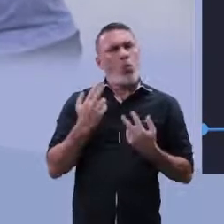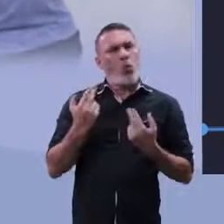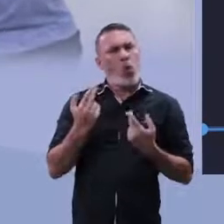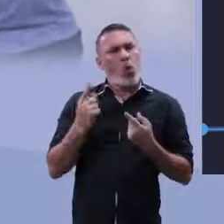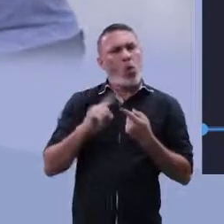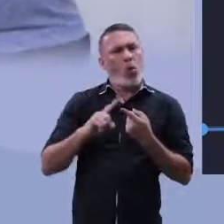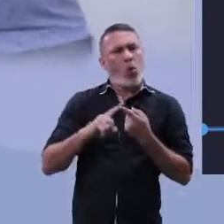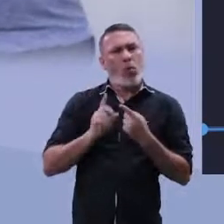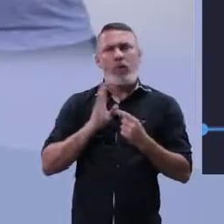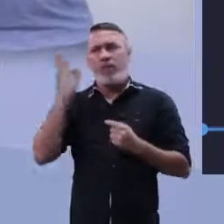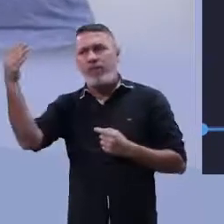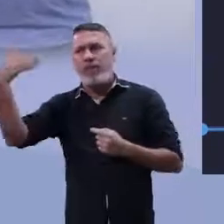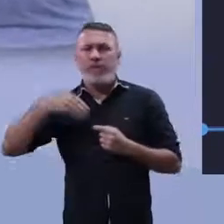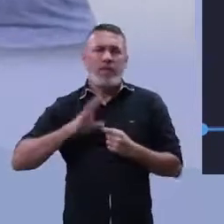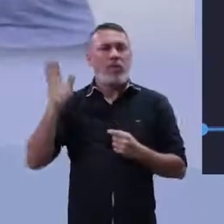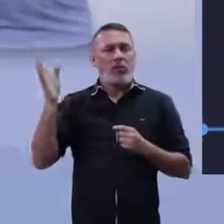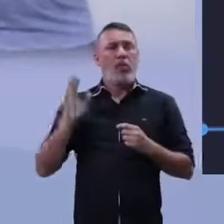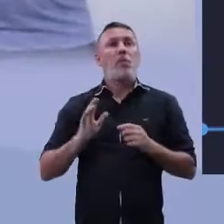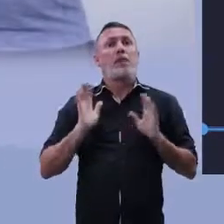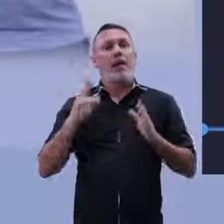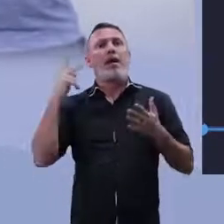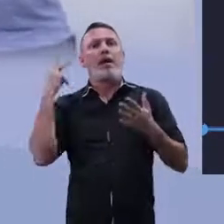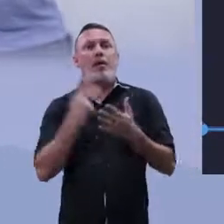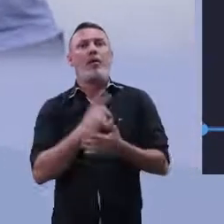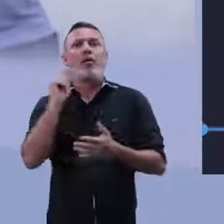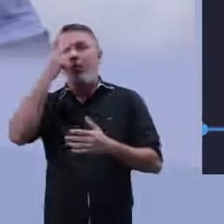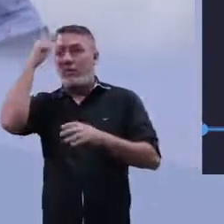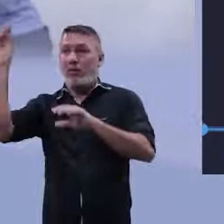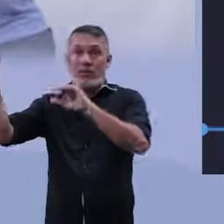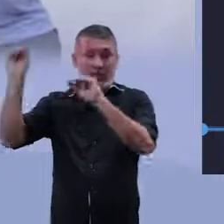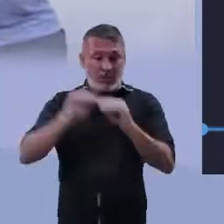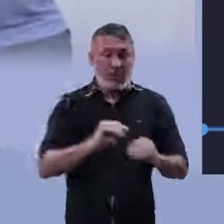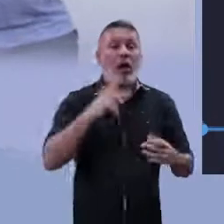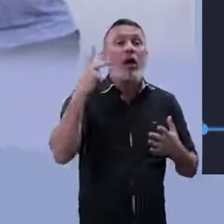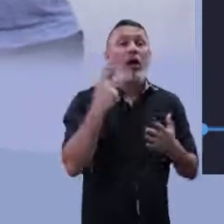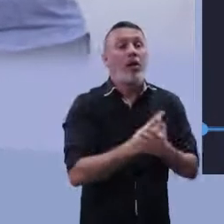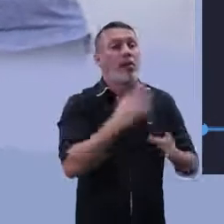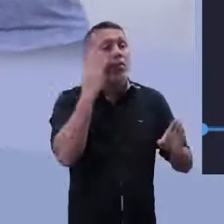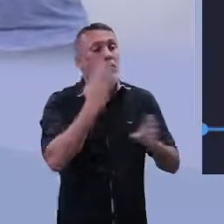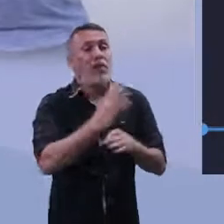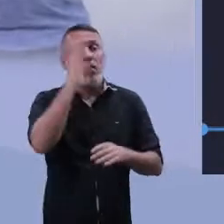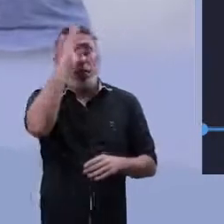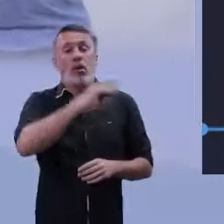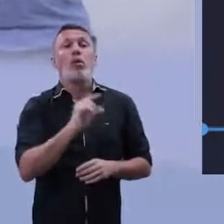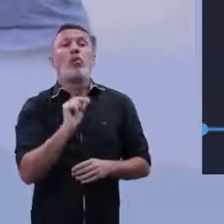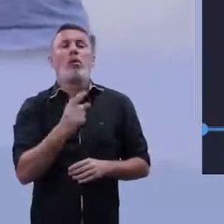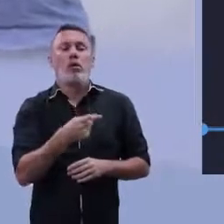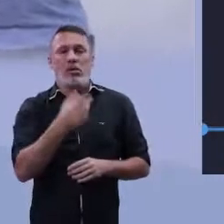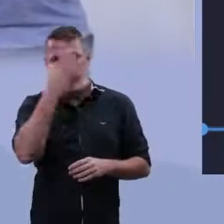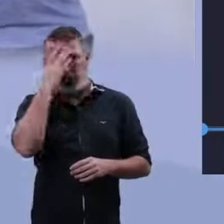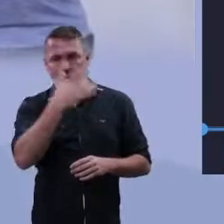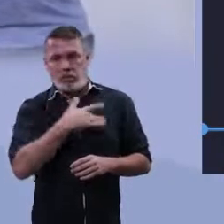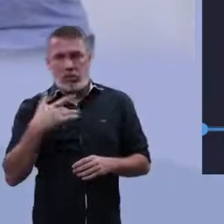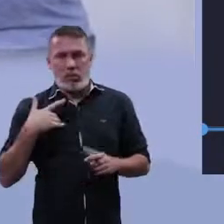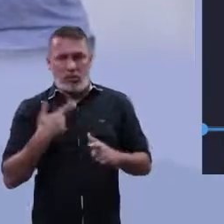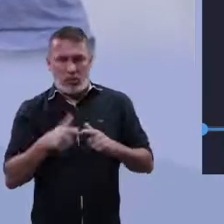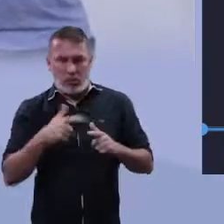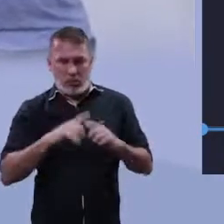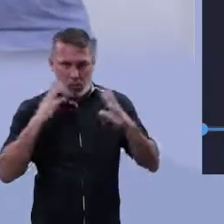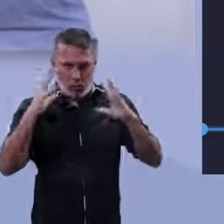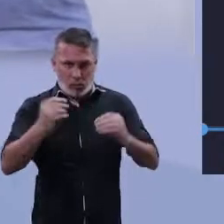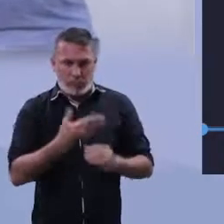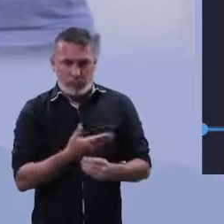eles, né, estão chegando no nosso país? Primeira coisa, a saúde aqui, né, ela é favorável para